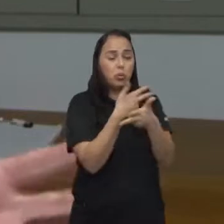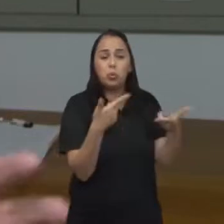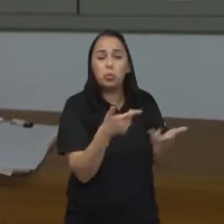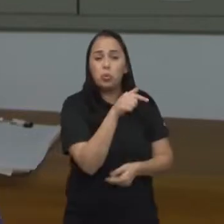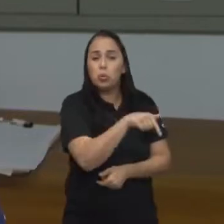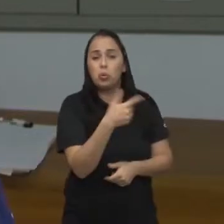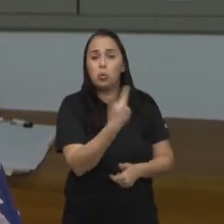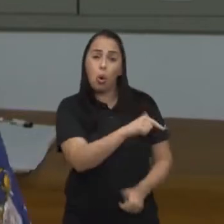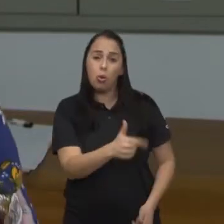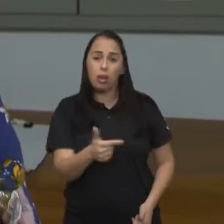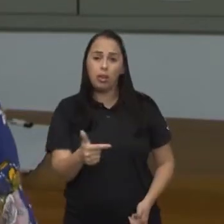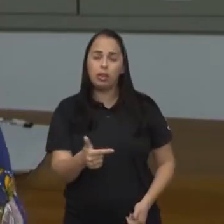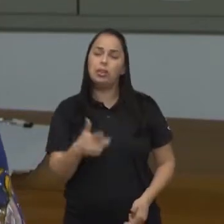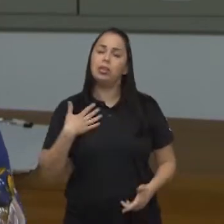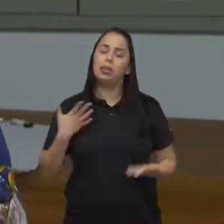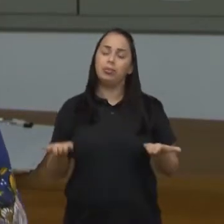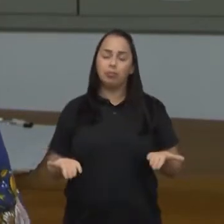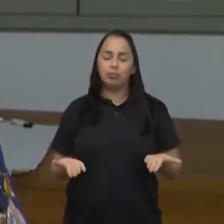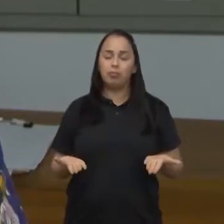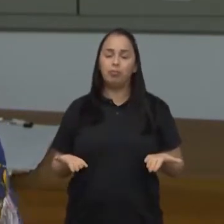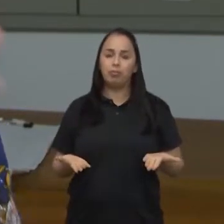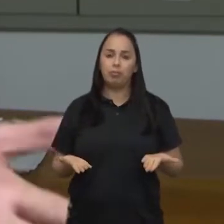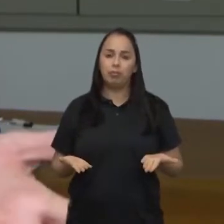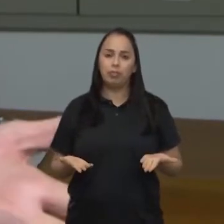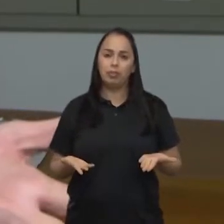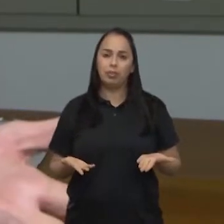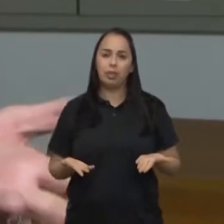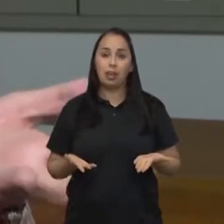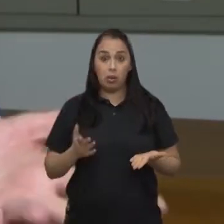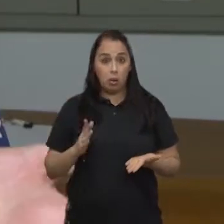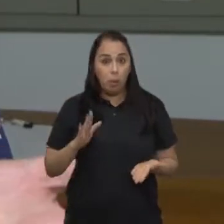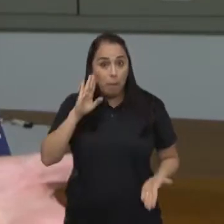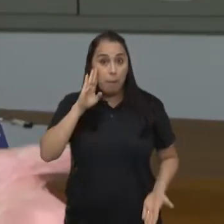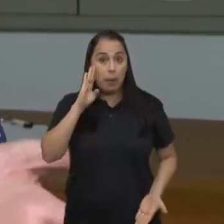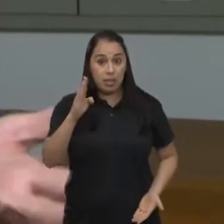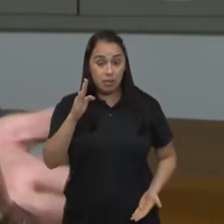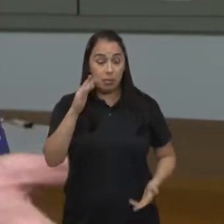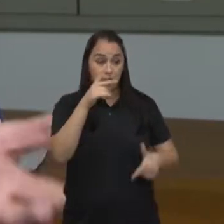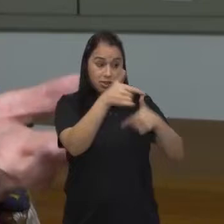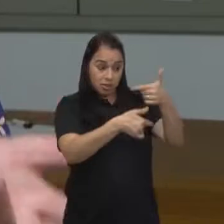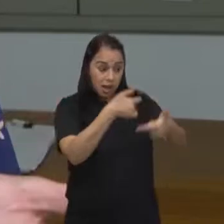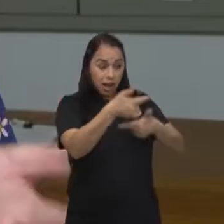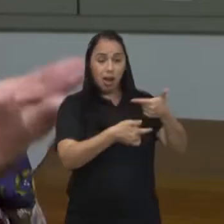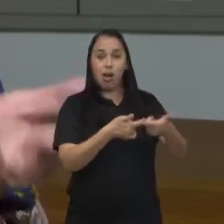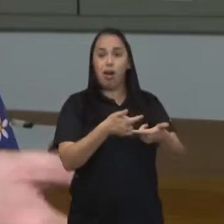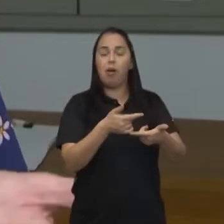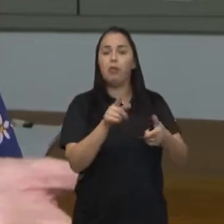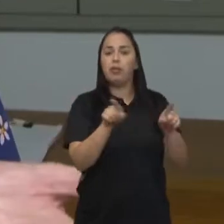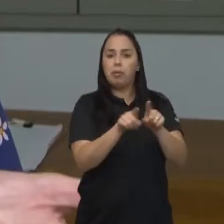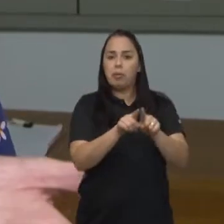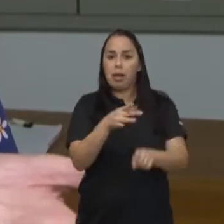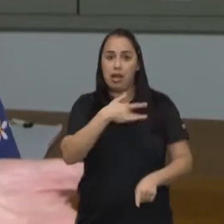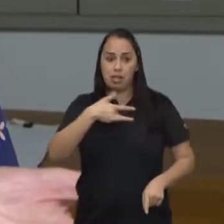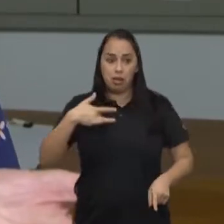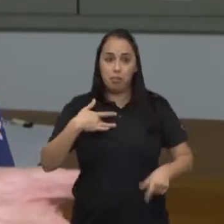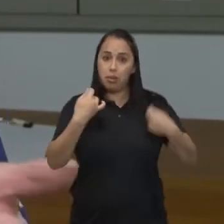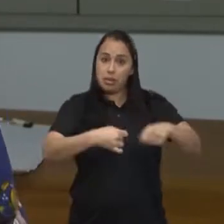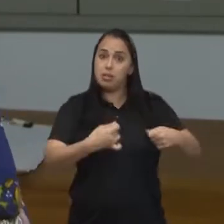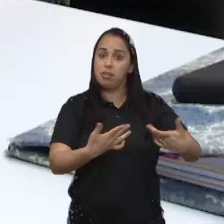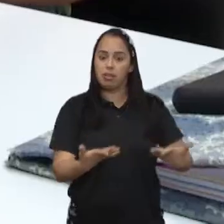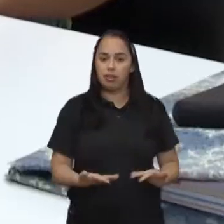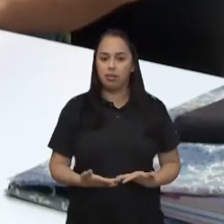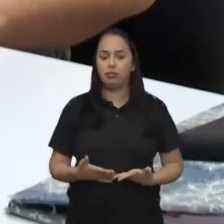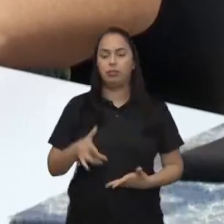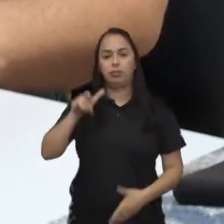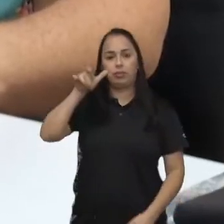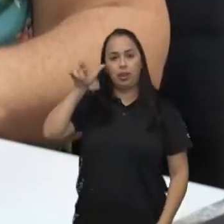lazer então tendo nada entendeu então pelo menos as coisas essenciais que é o trabalho saúde deveria ter que se